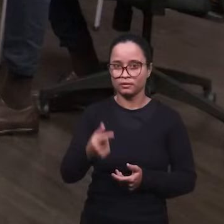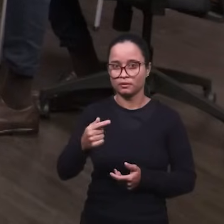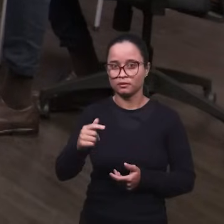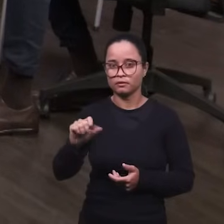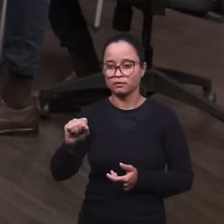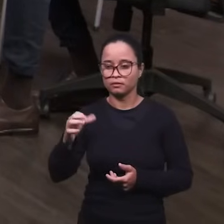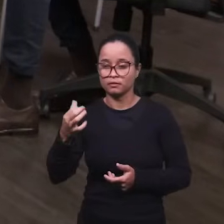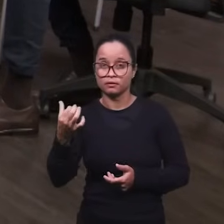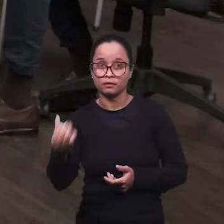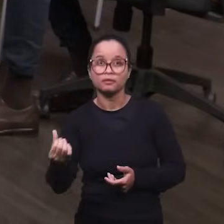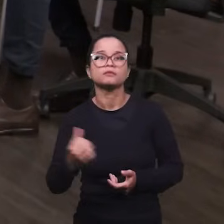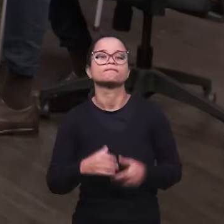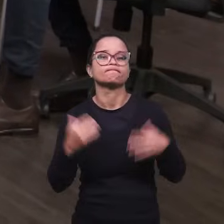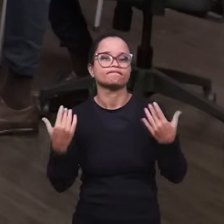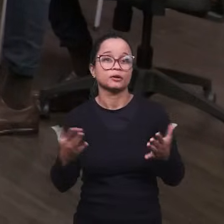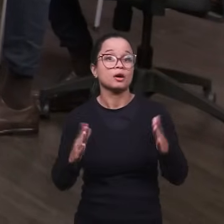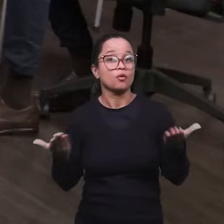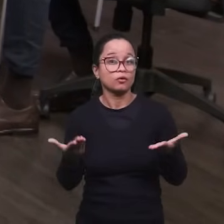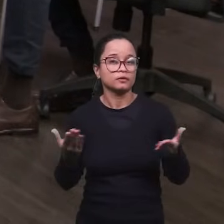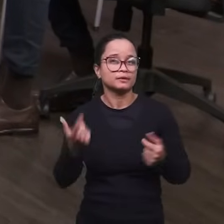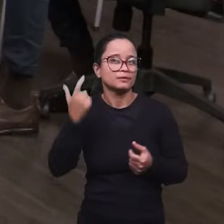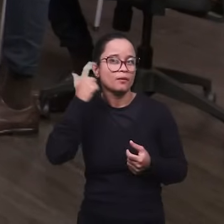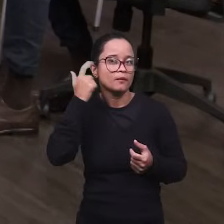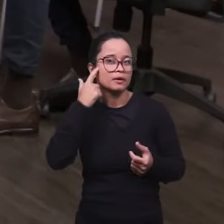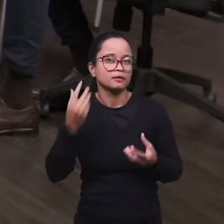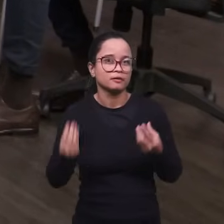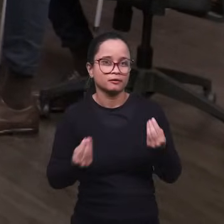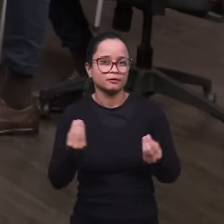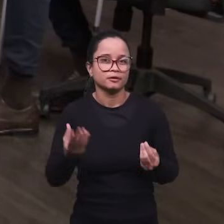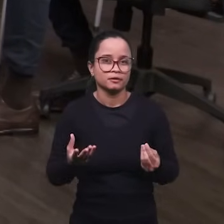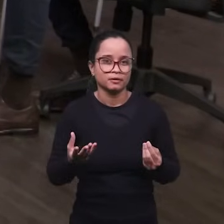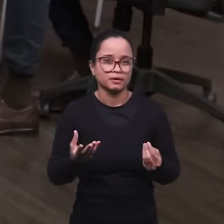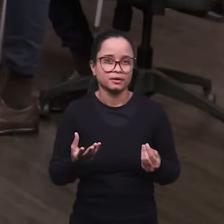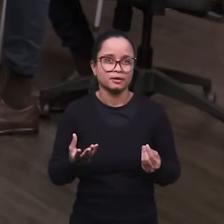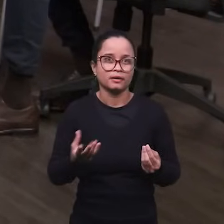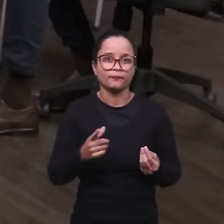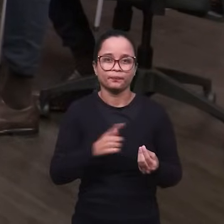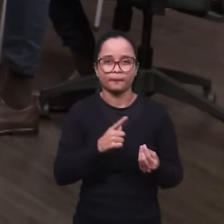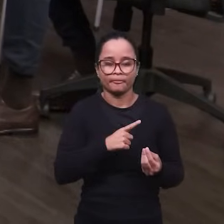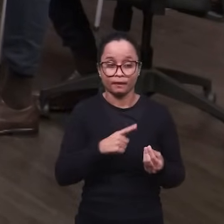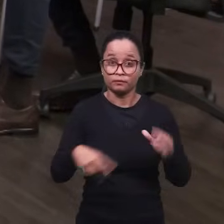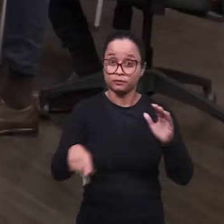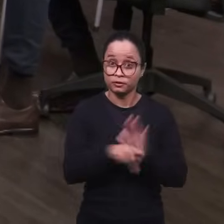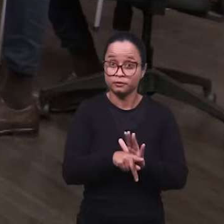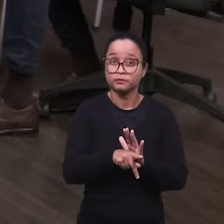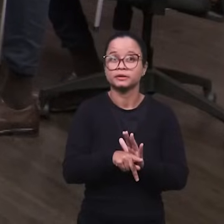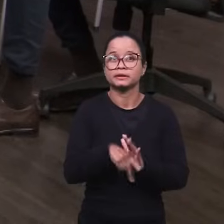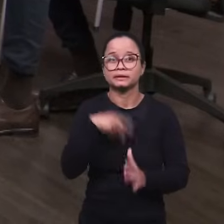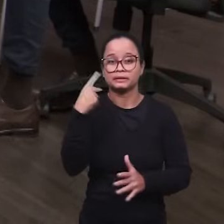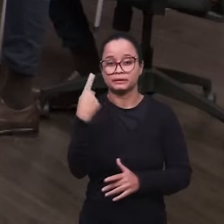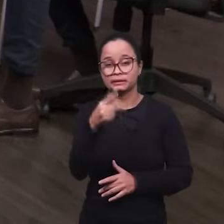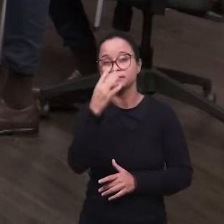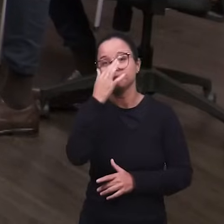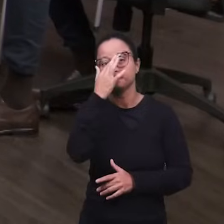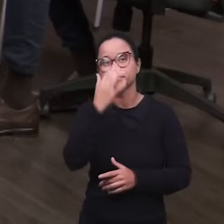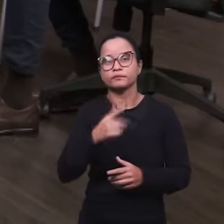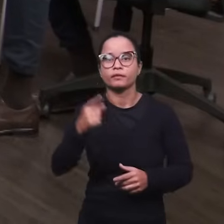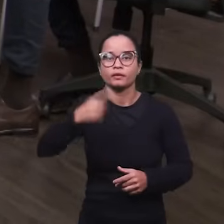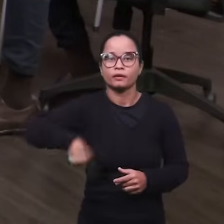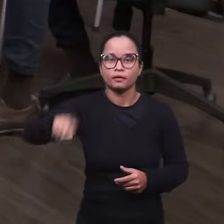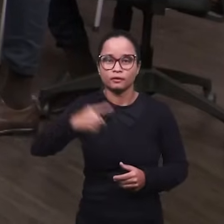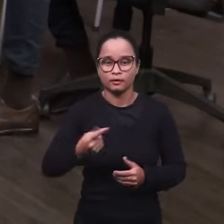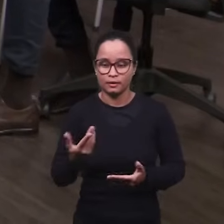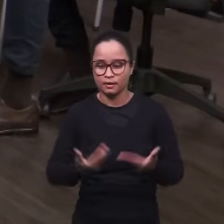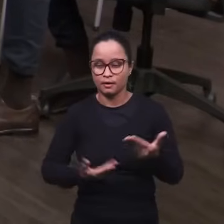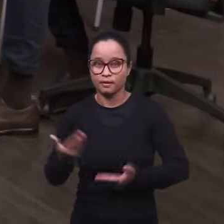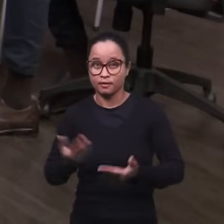7.786, a moeda de hoje, né? Então, assim, olha, então ele tem que, nos regimes próprios mesmo, que a gente, que não